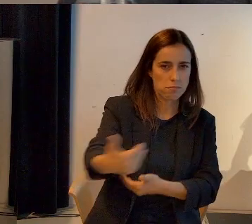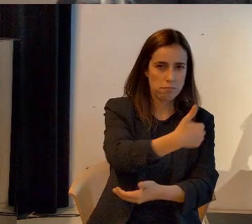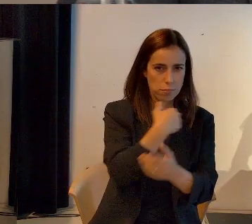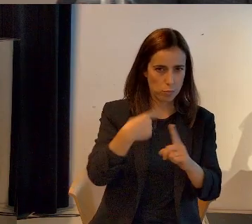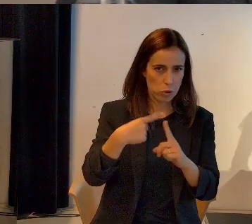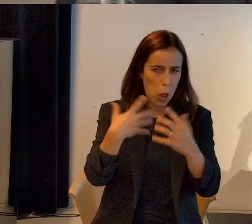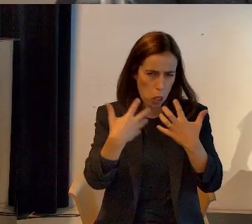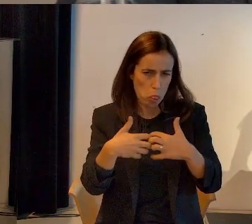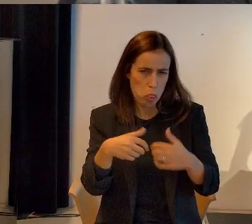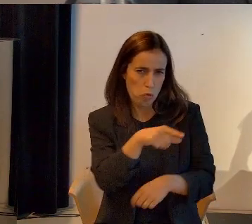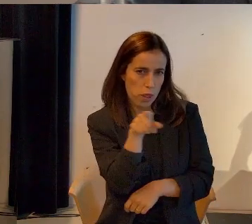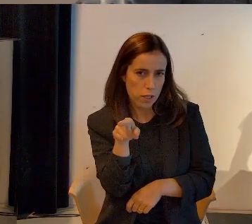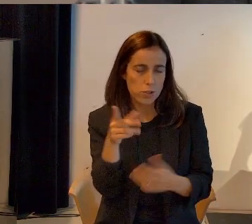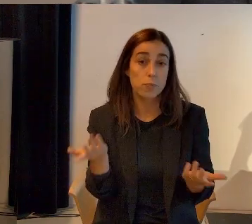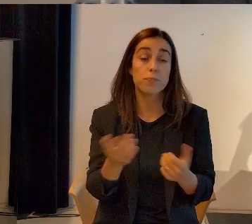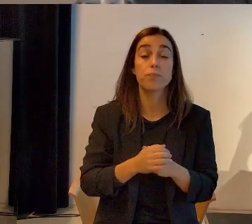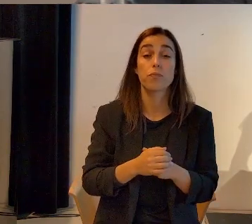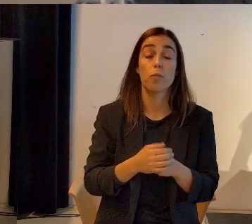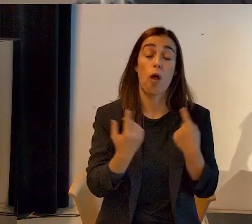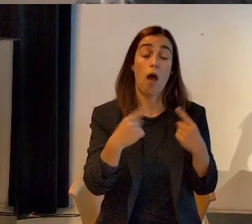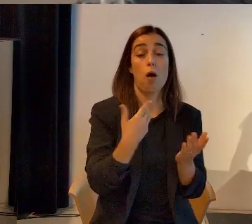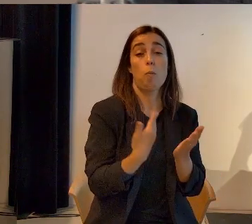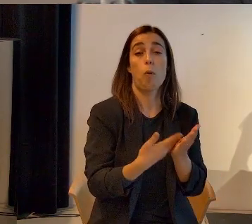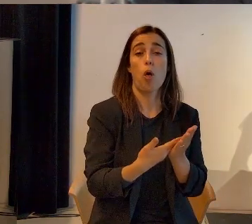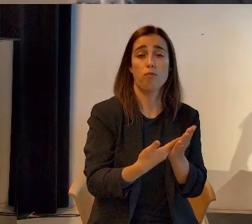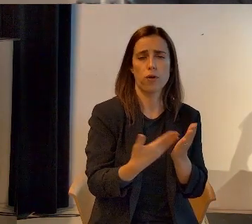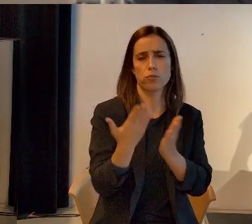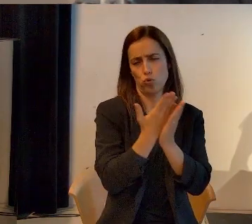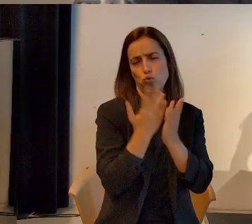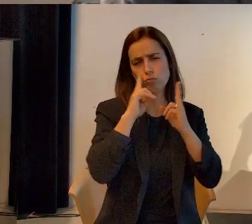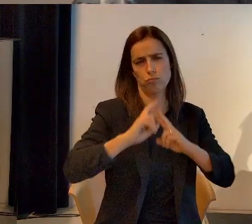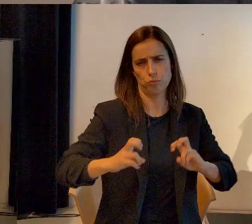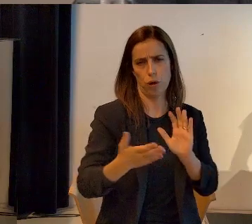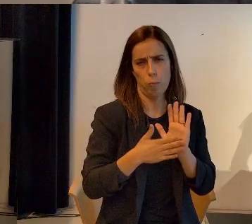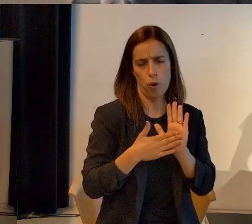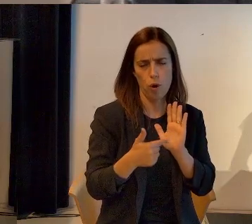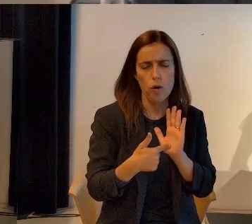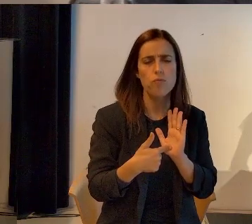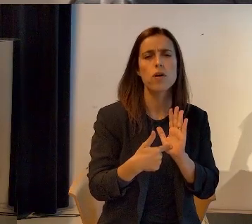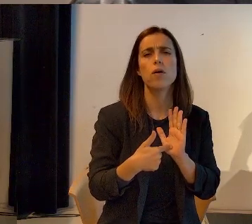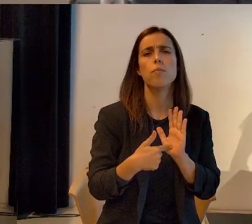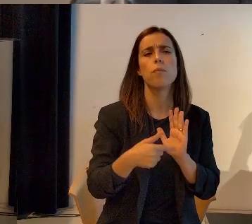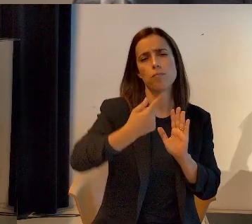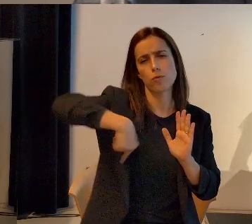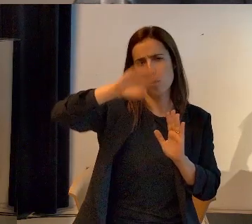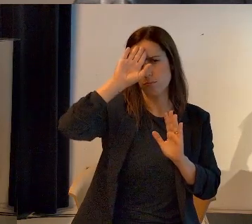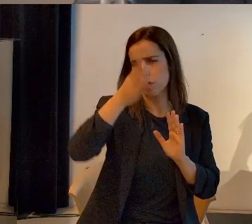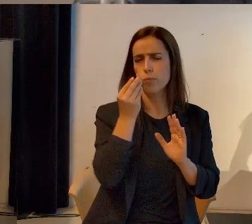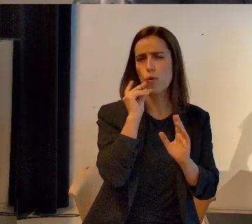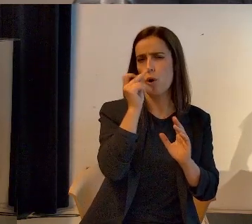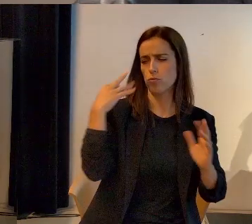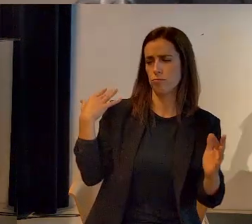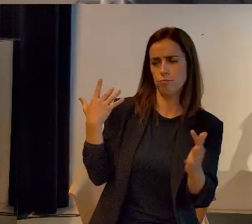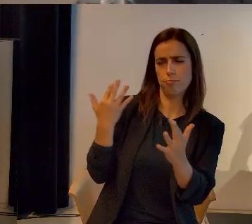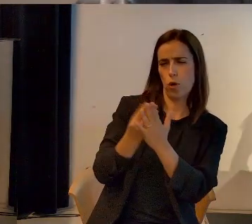positivo? Porque, para além dos números que esse estudo nos indica, todos nós temos a noção do que é que aconteceu à Águeda nos últimos anos